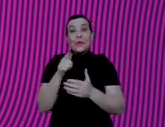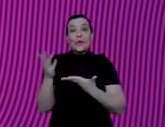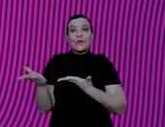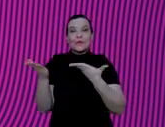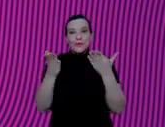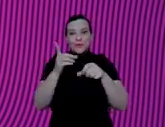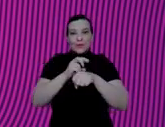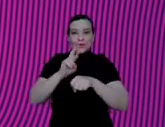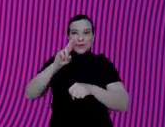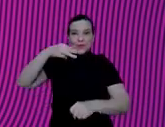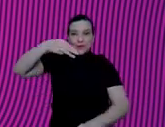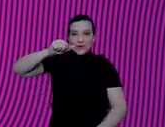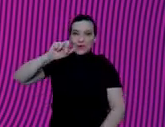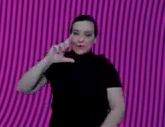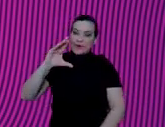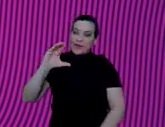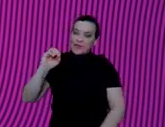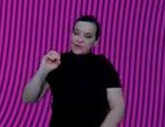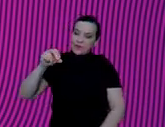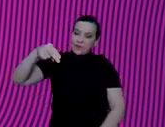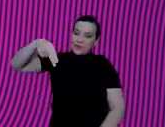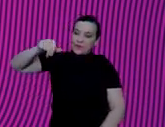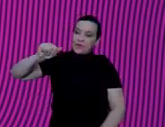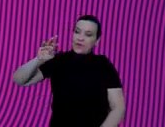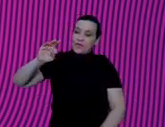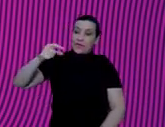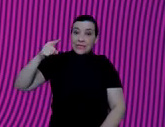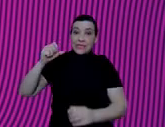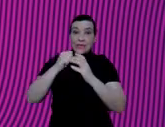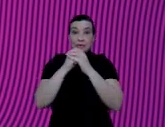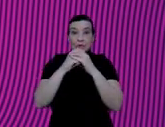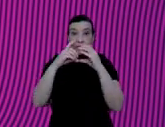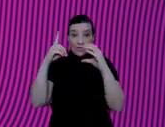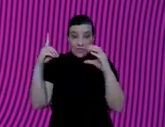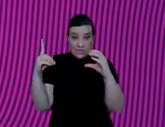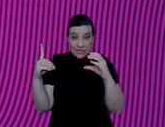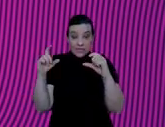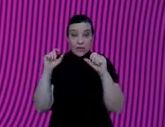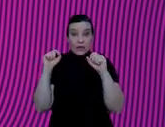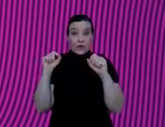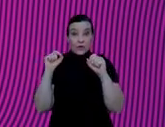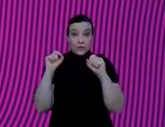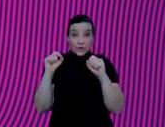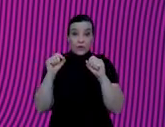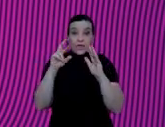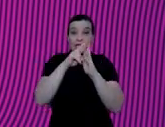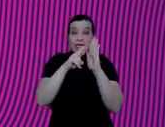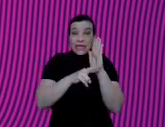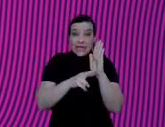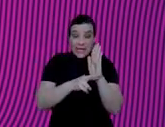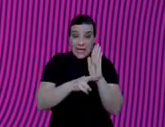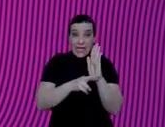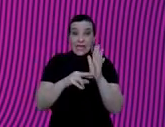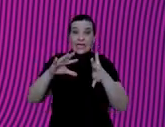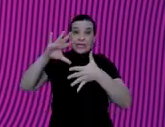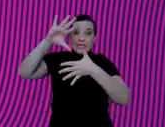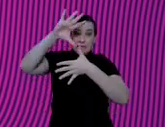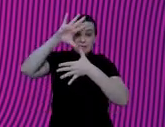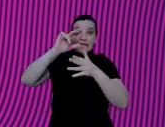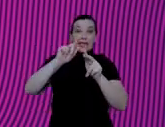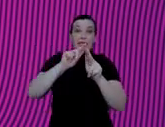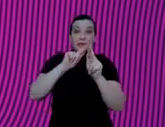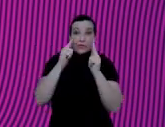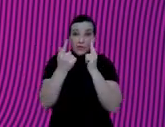doutor Natan, ele é o coordenador do Protocolo Nacional de Cefaleia da United Health Group, e membro dos comitês de